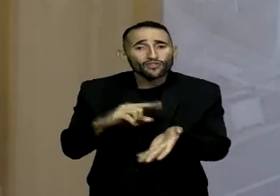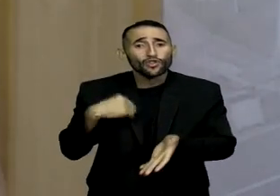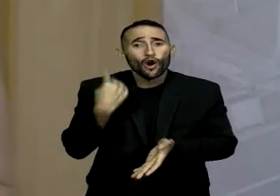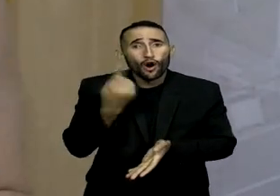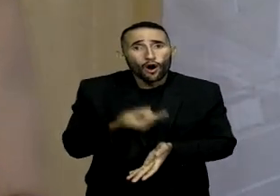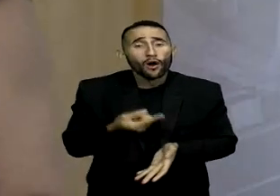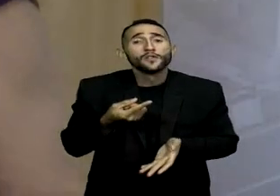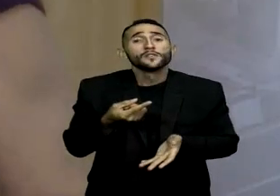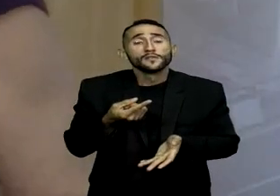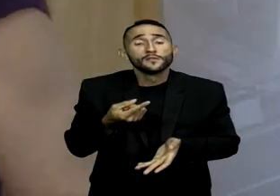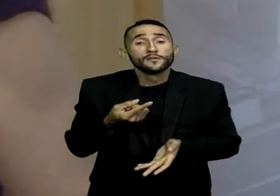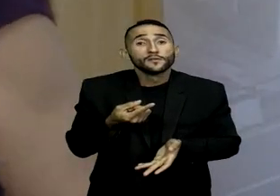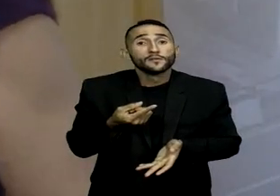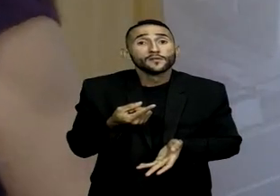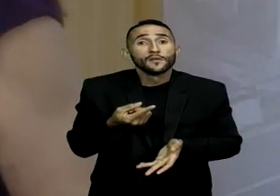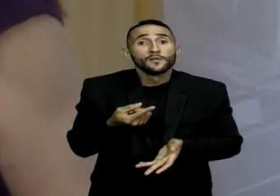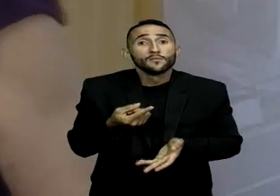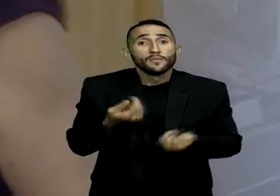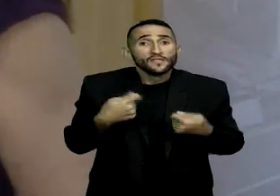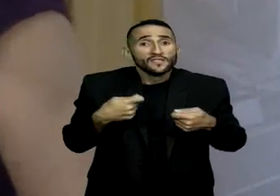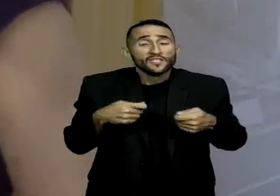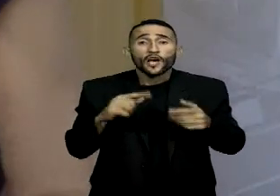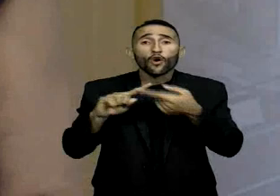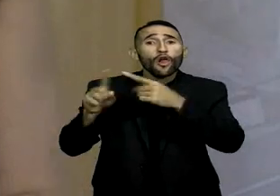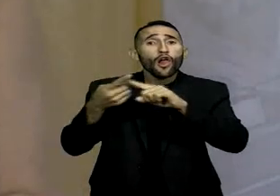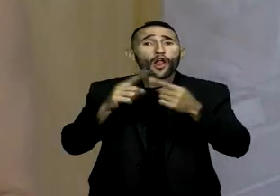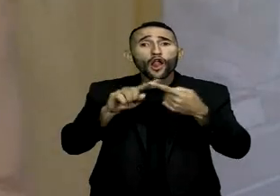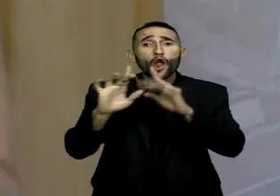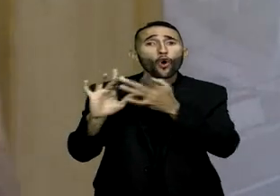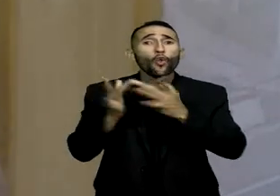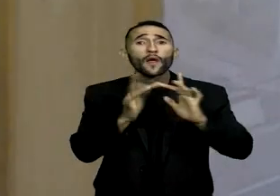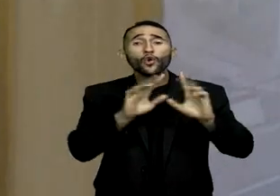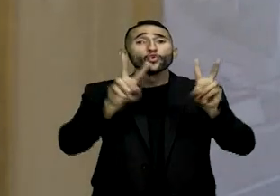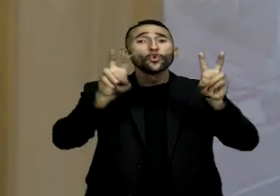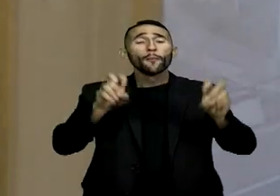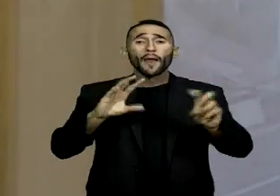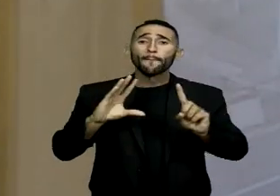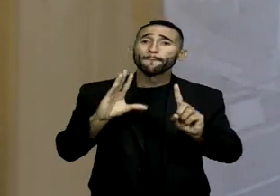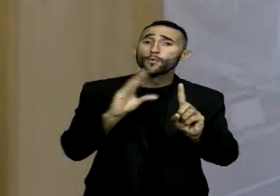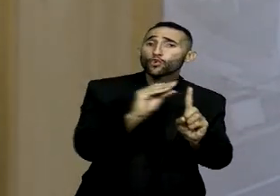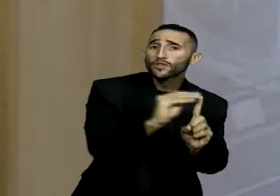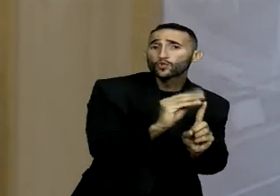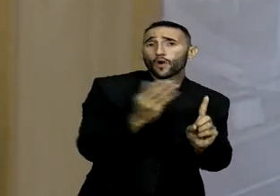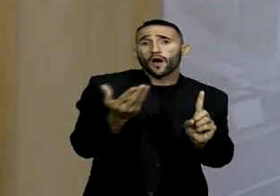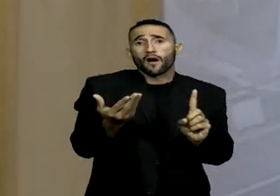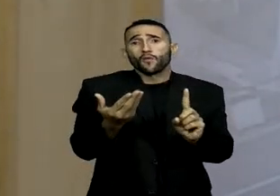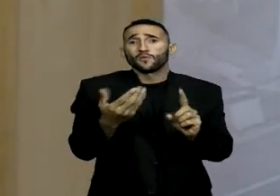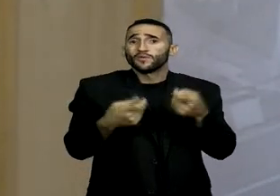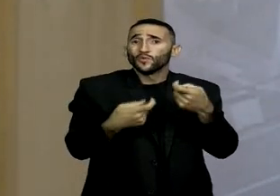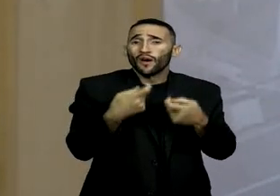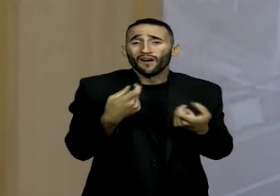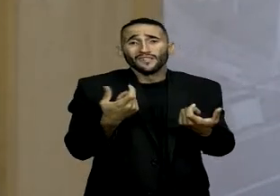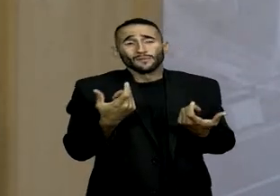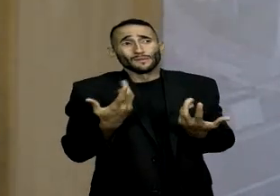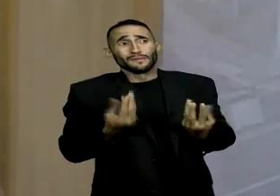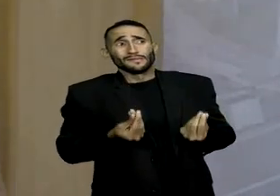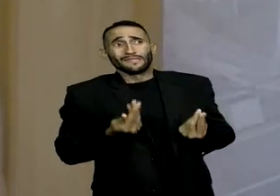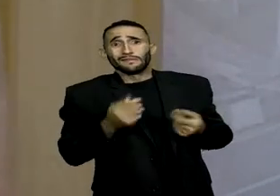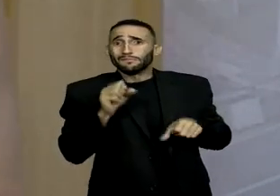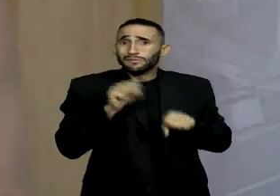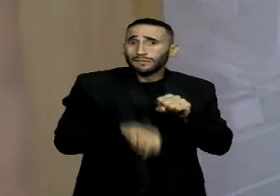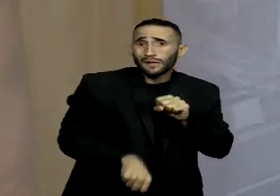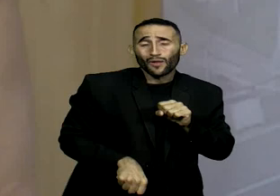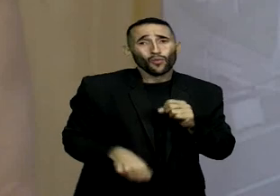ouvir esse silêncio que existe com relação ao abuso sexual. Ele está, de criança e adolescente, ele está mais próximo da gente do que a